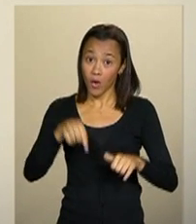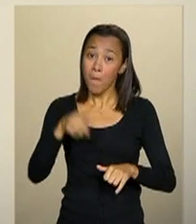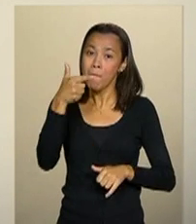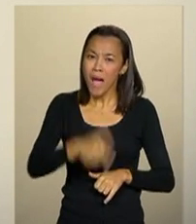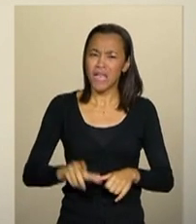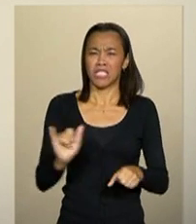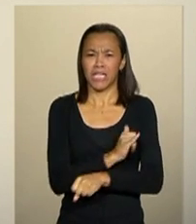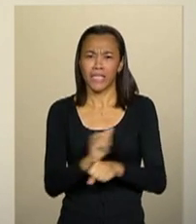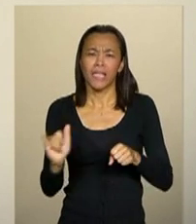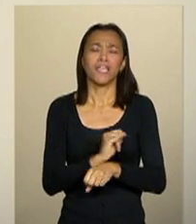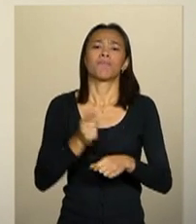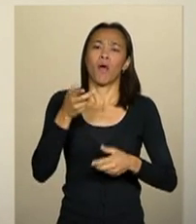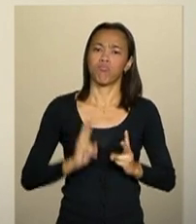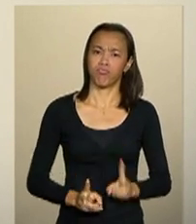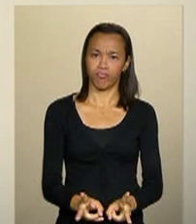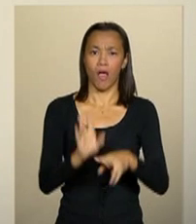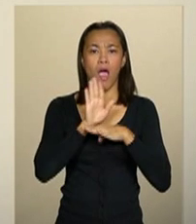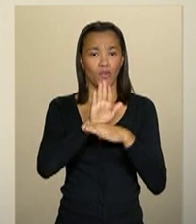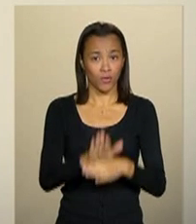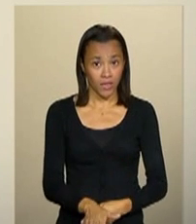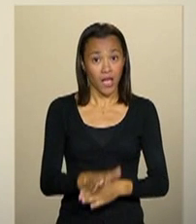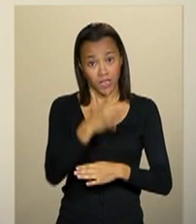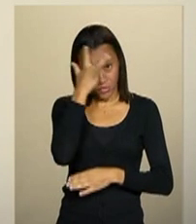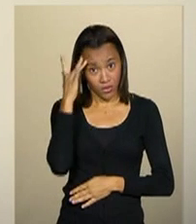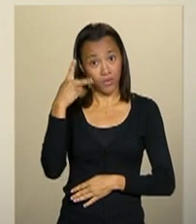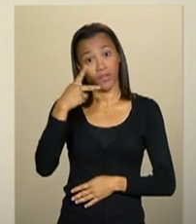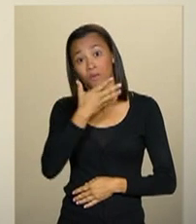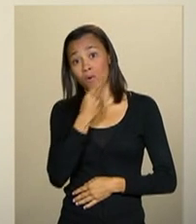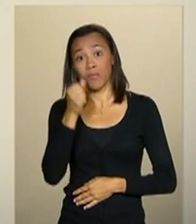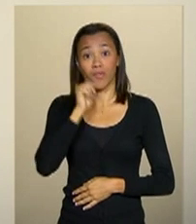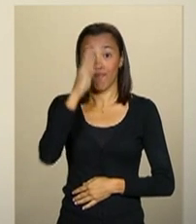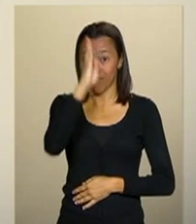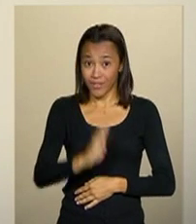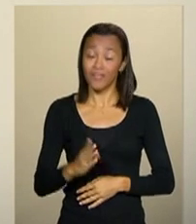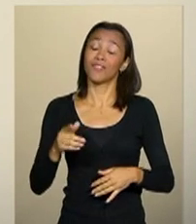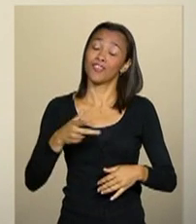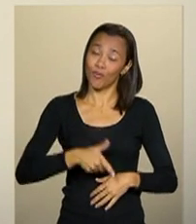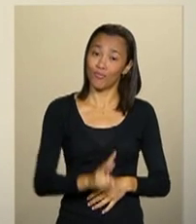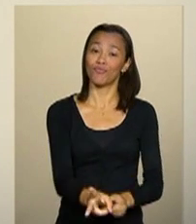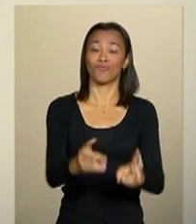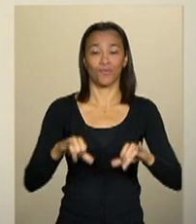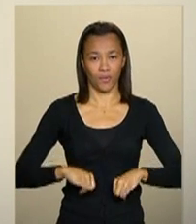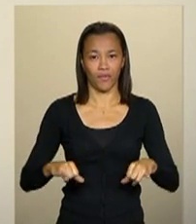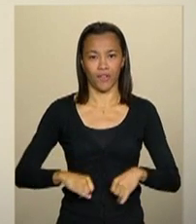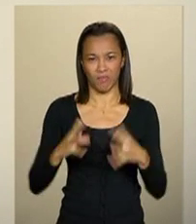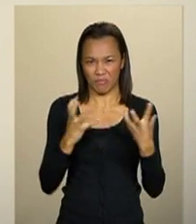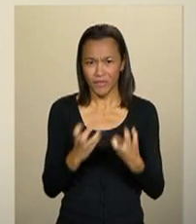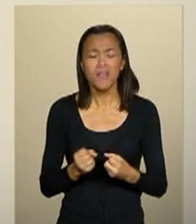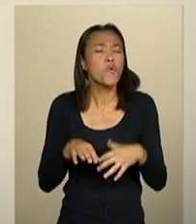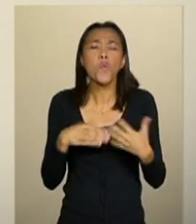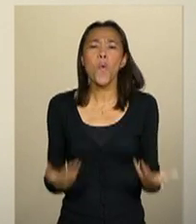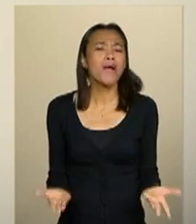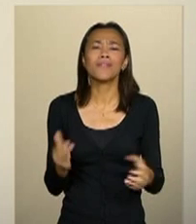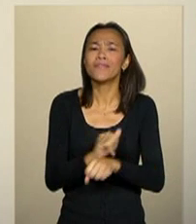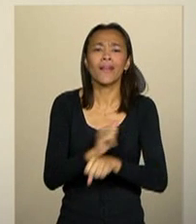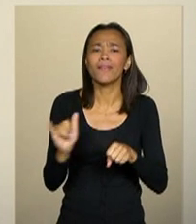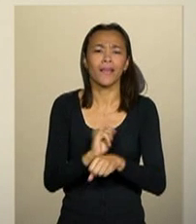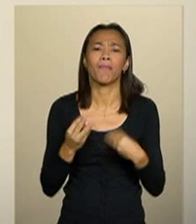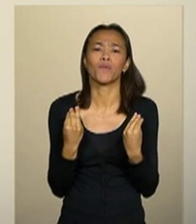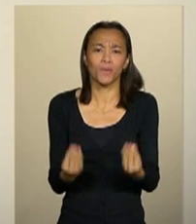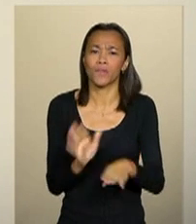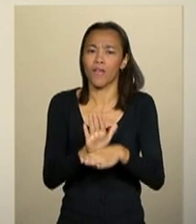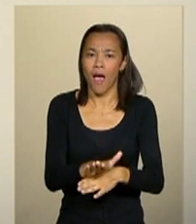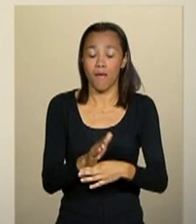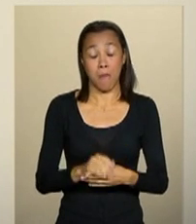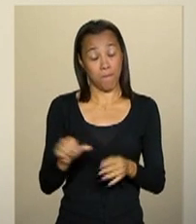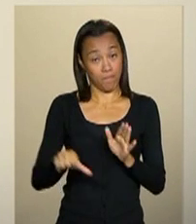mais ações para continuar apoiando os brasileiros e as brasileiras que estão sofrendo com a seca que medidas são essas presidenta